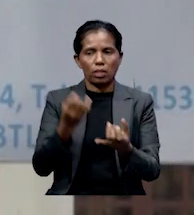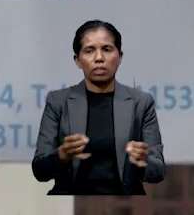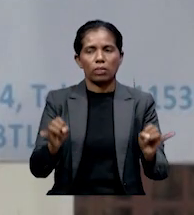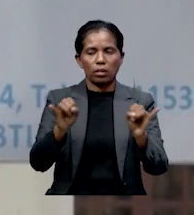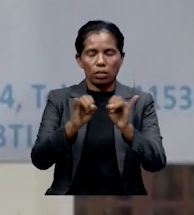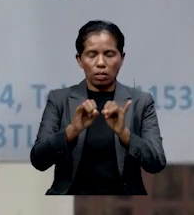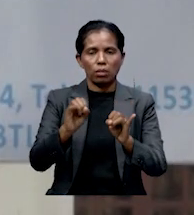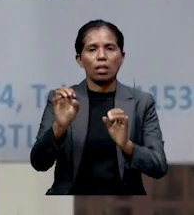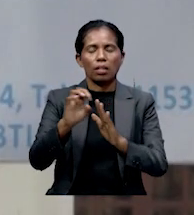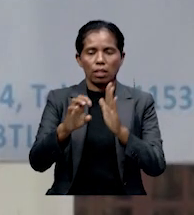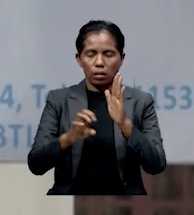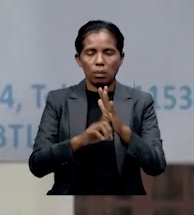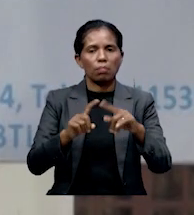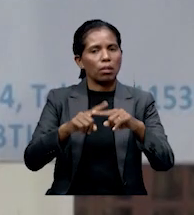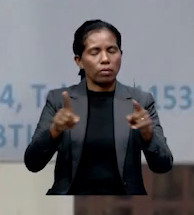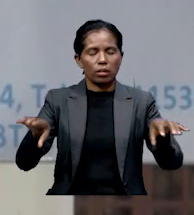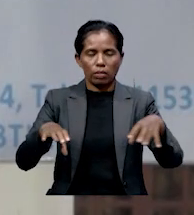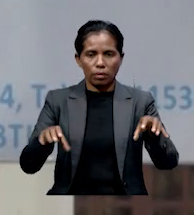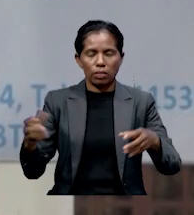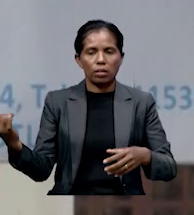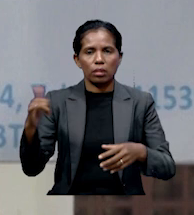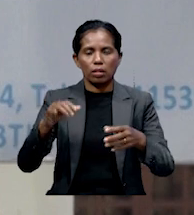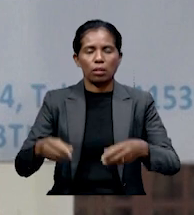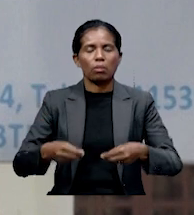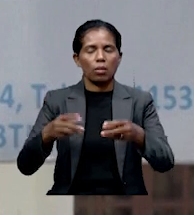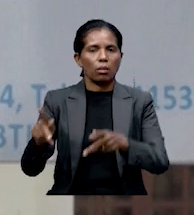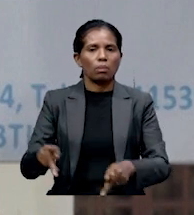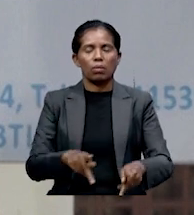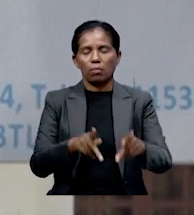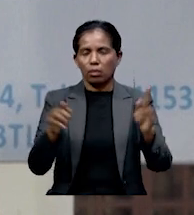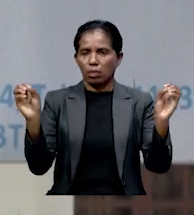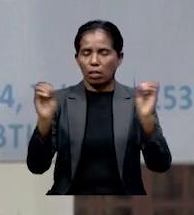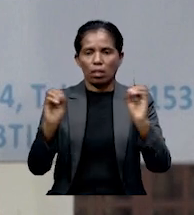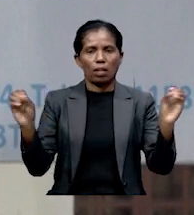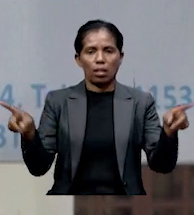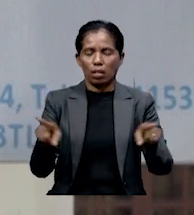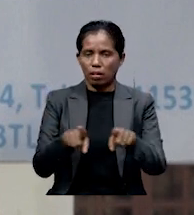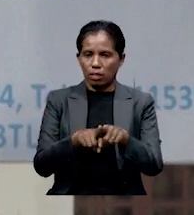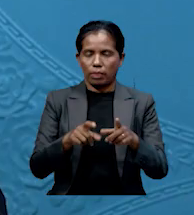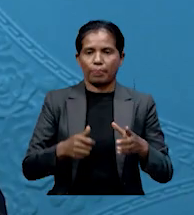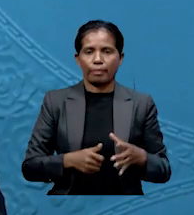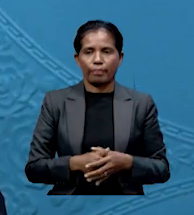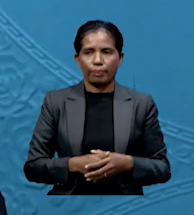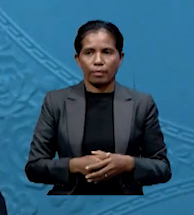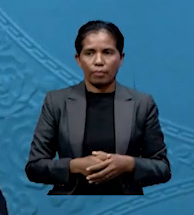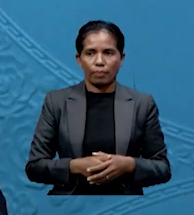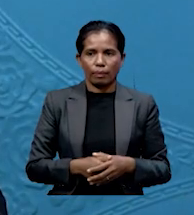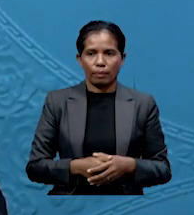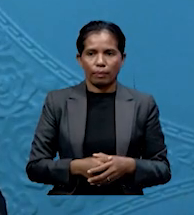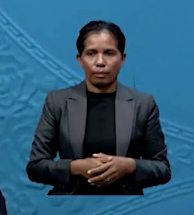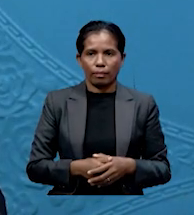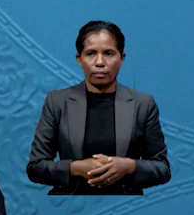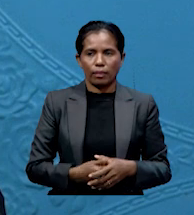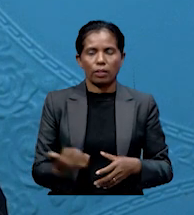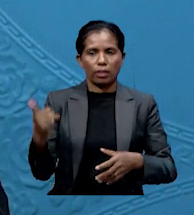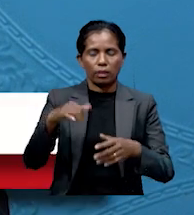Estado, mas be serviço nebe Cira fo ba público la ia balanço. Decreto Cira, que fo